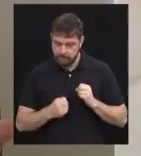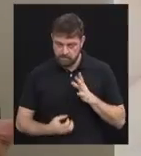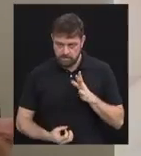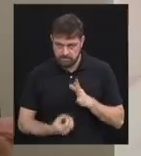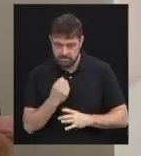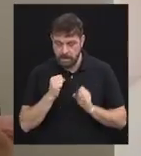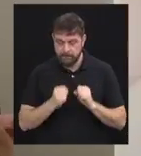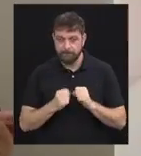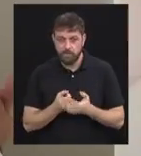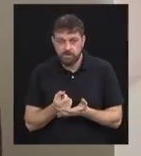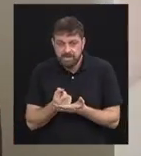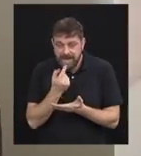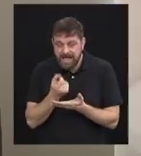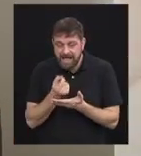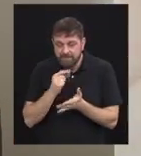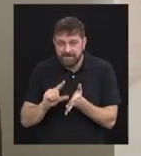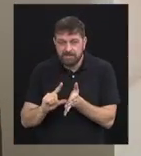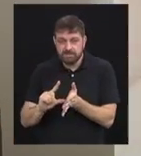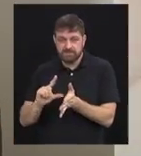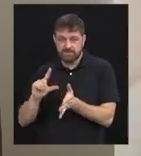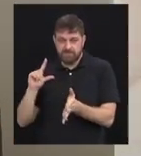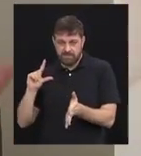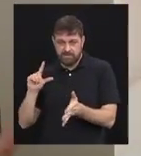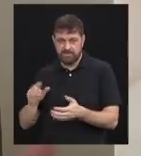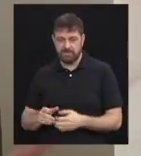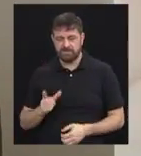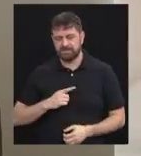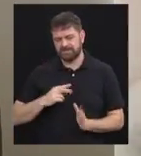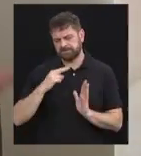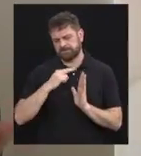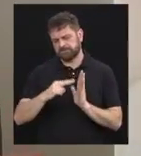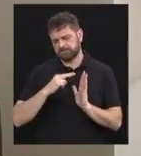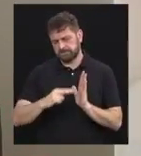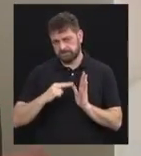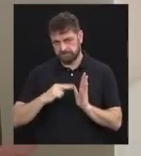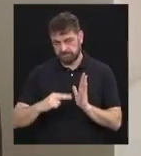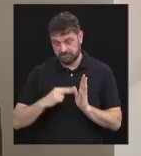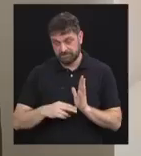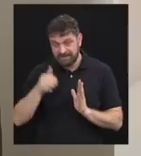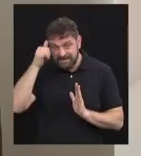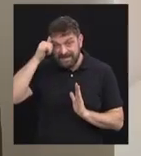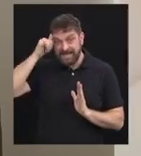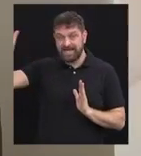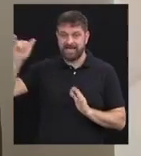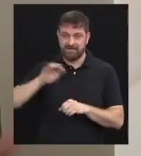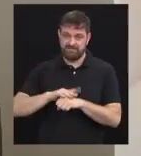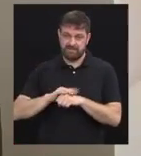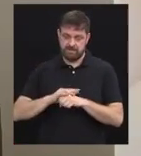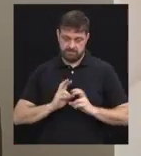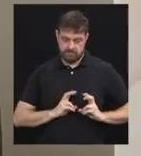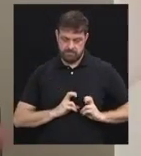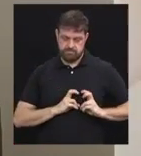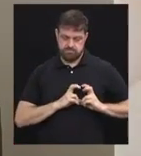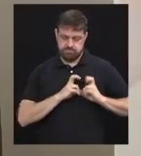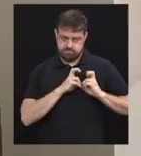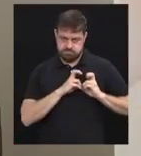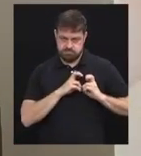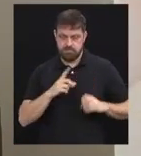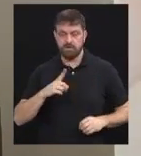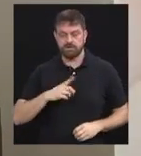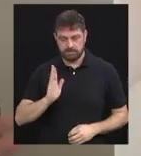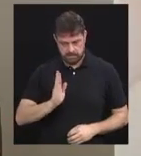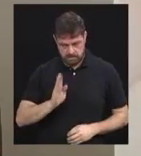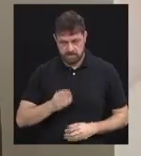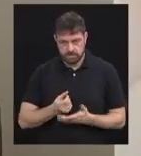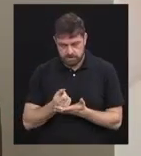fazer uso de medicamentos do tipo tamoxifeno profilático. Isso diminui o risco de